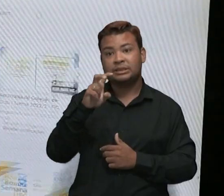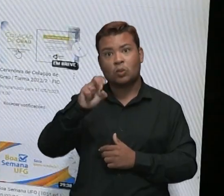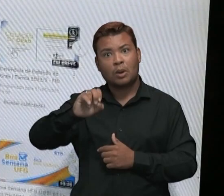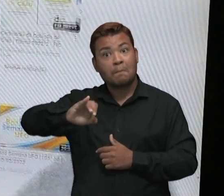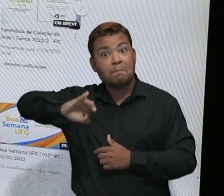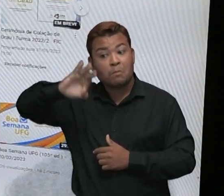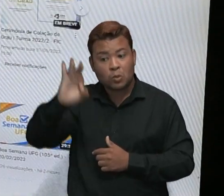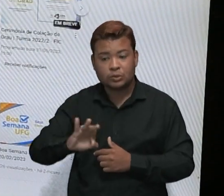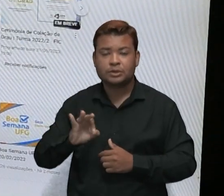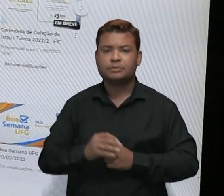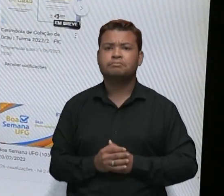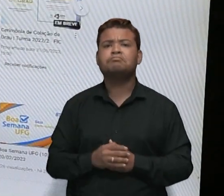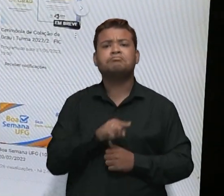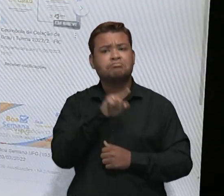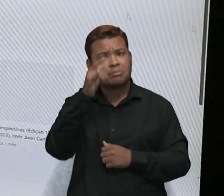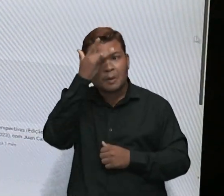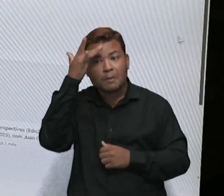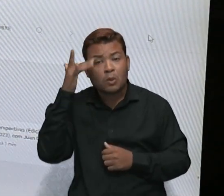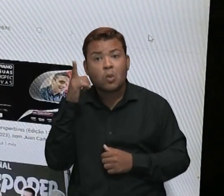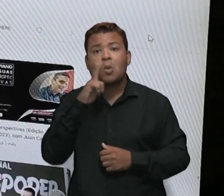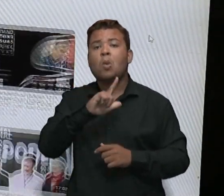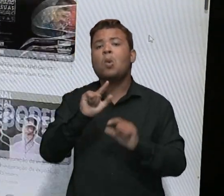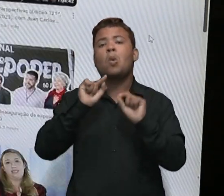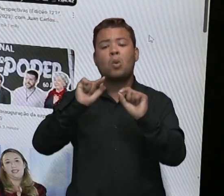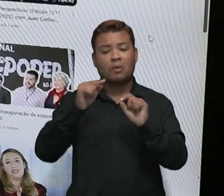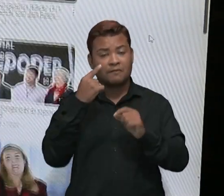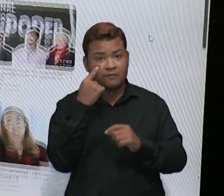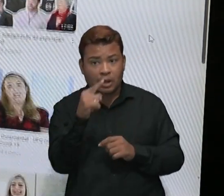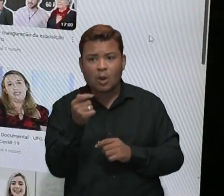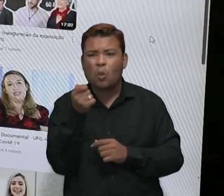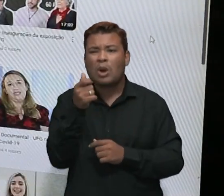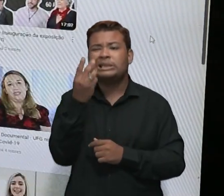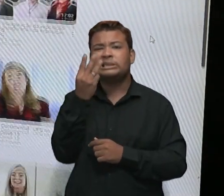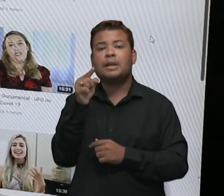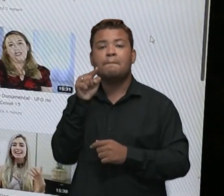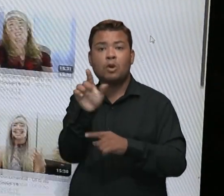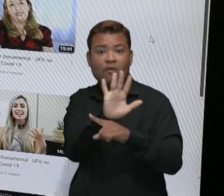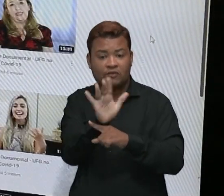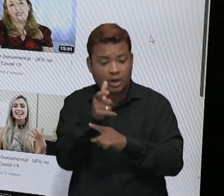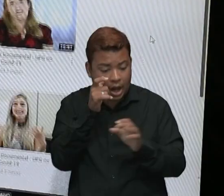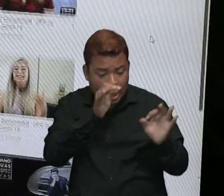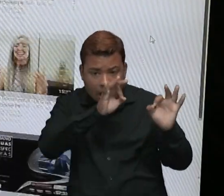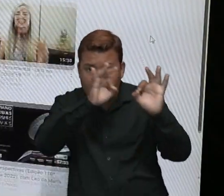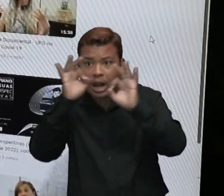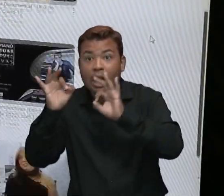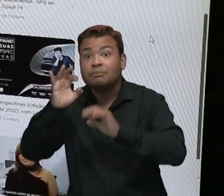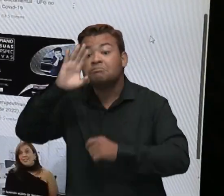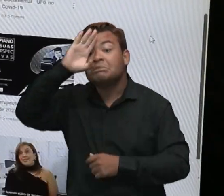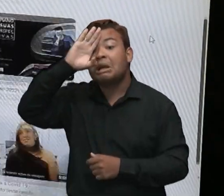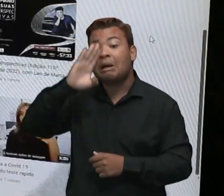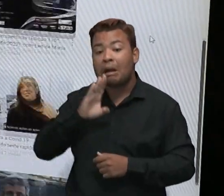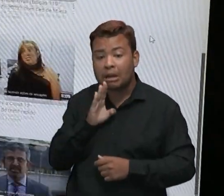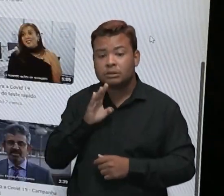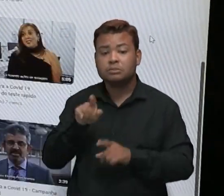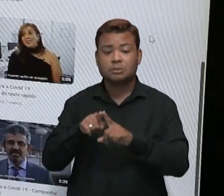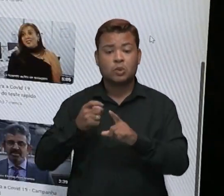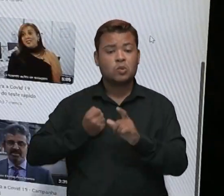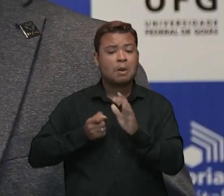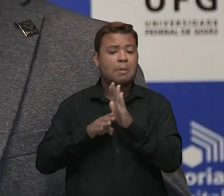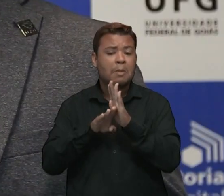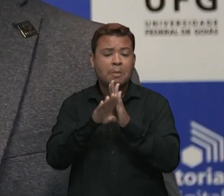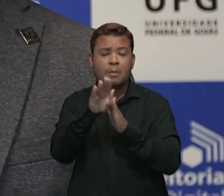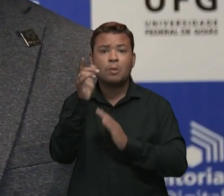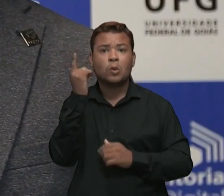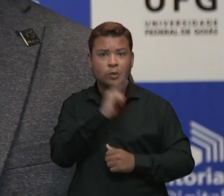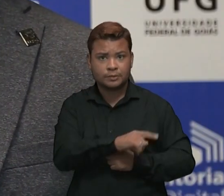750%. Por lá, o público tem acesso a quase 3 mil vídeos de forma gratuita. E os números só aumentam.